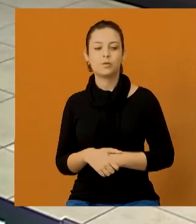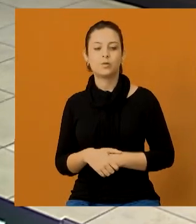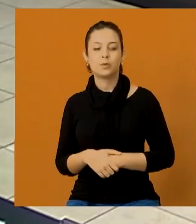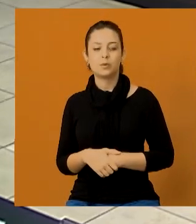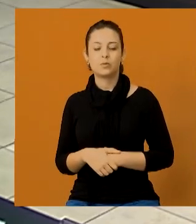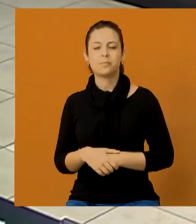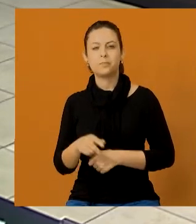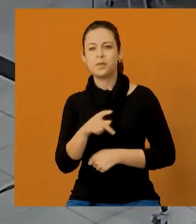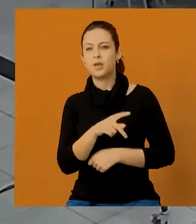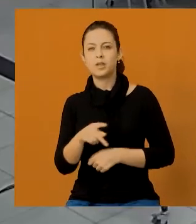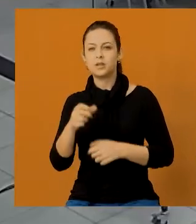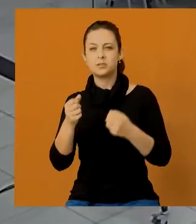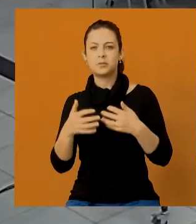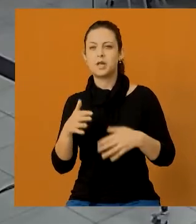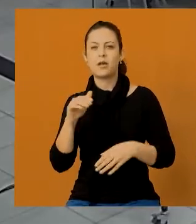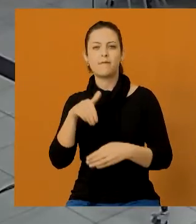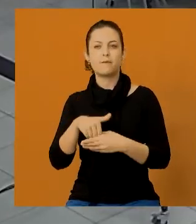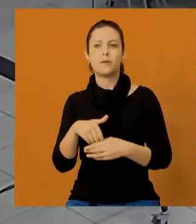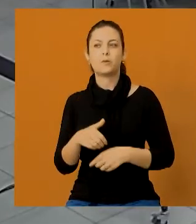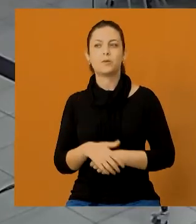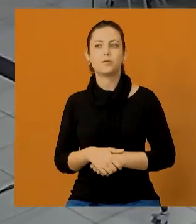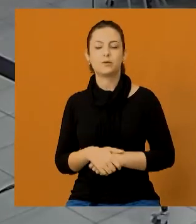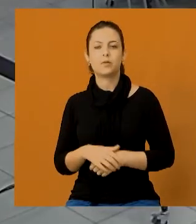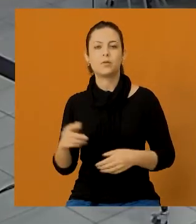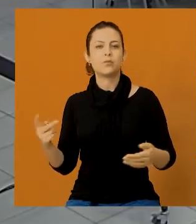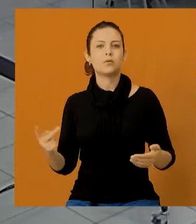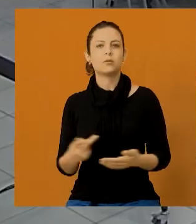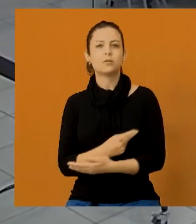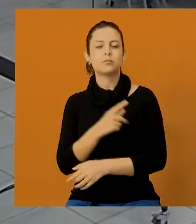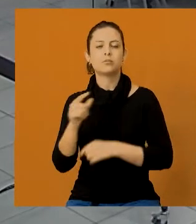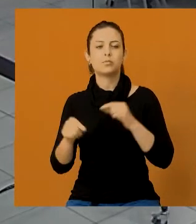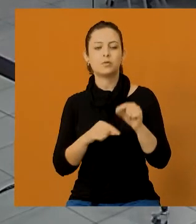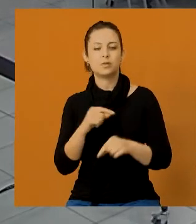Senhor presidente, só para justificar o voto aqui também, o que acontece?